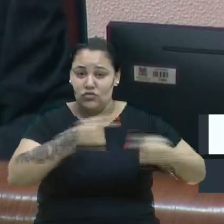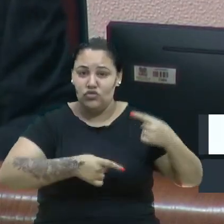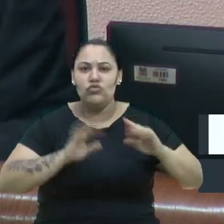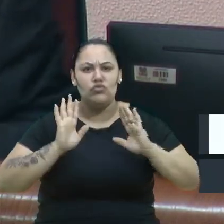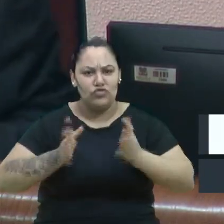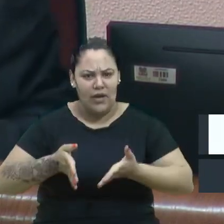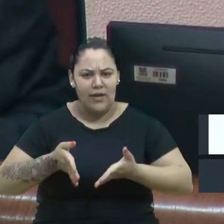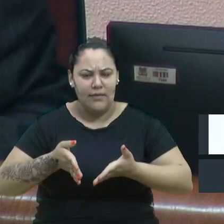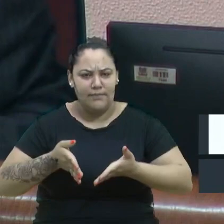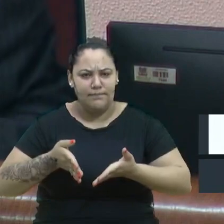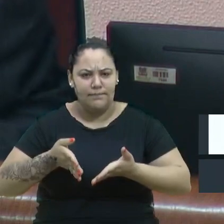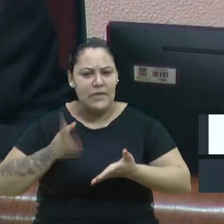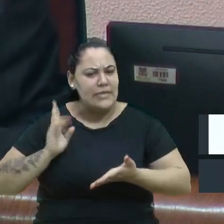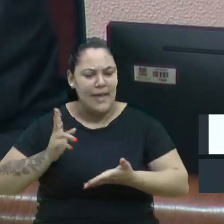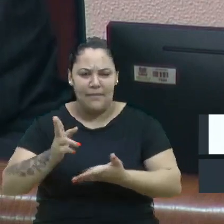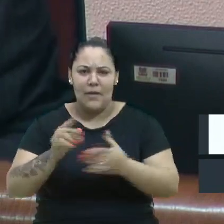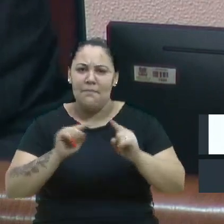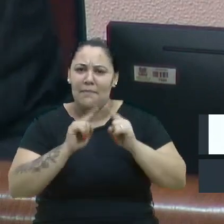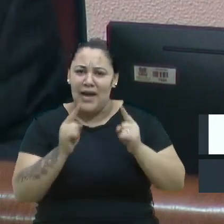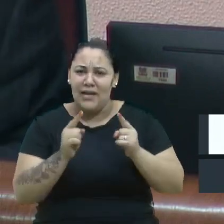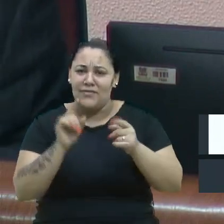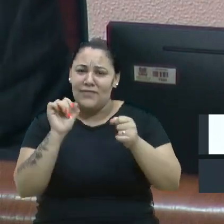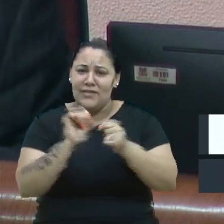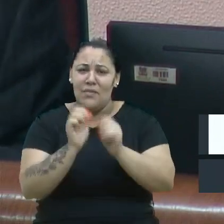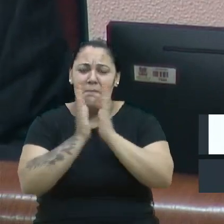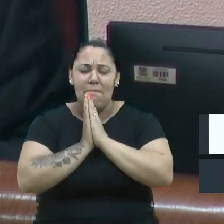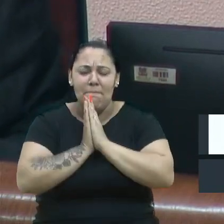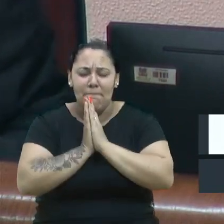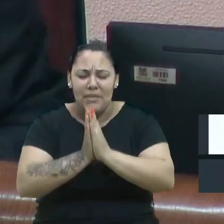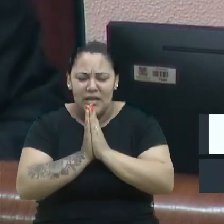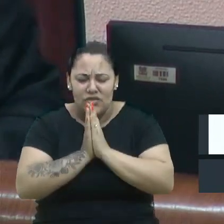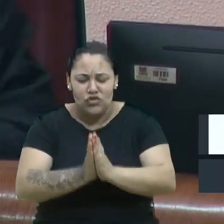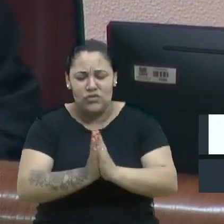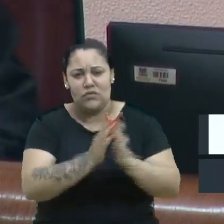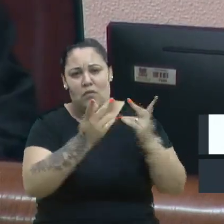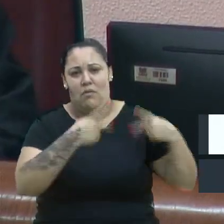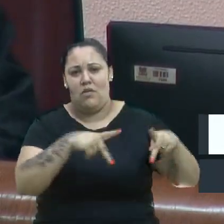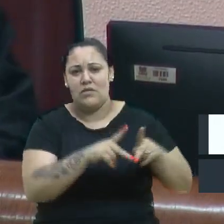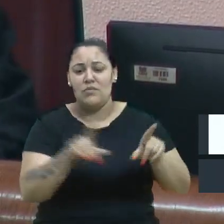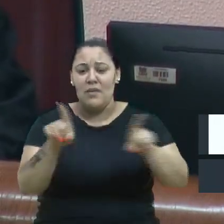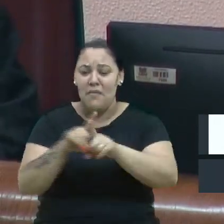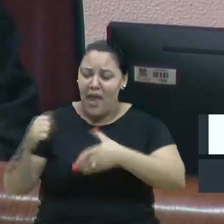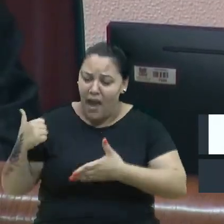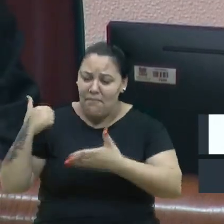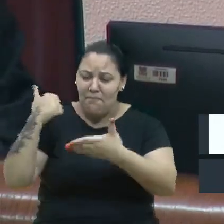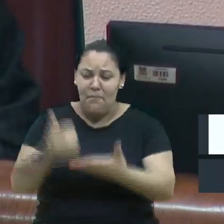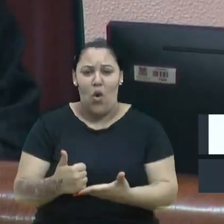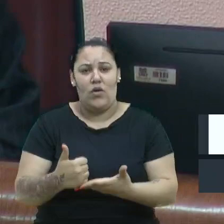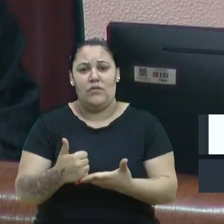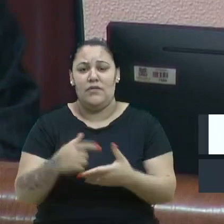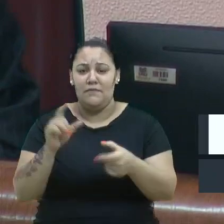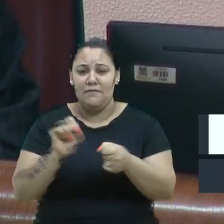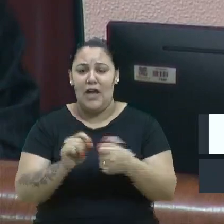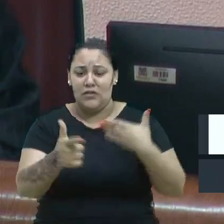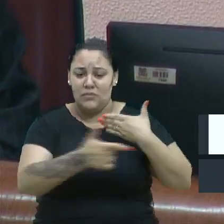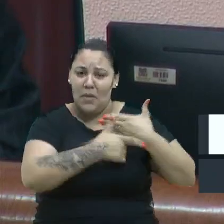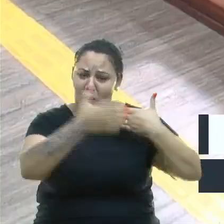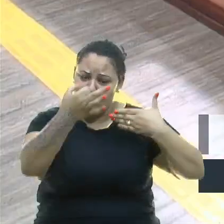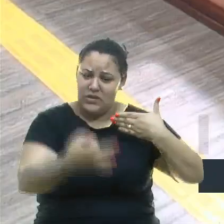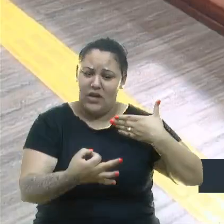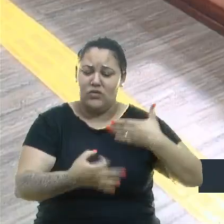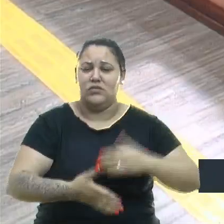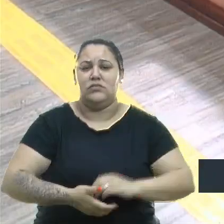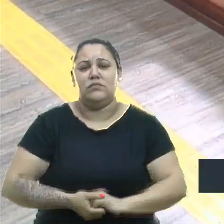vezes, mas fazer um apelo para a população, que também contribua e faça a sua parte. Era isso, meu muito obrigado. Obrigado,